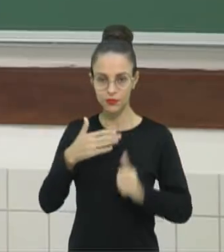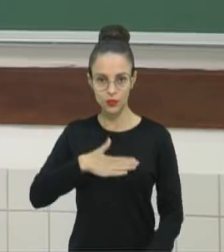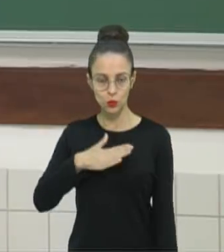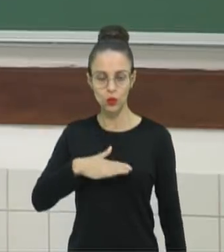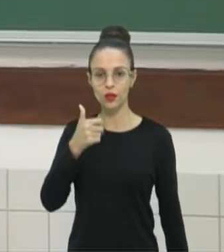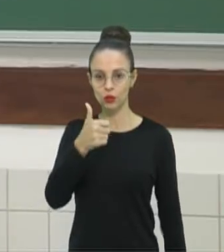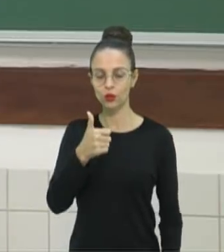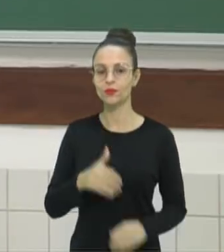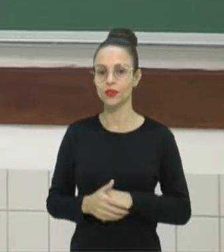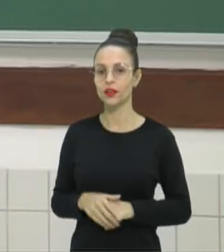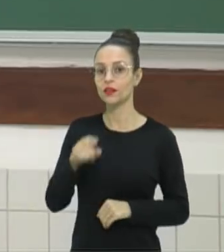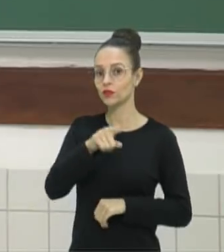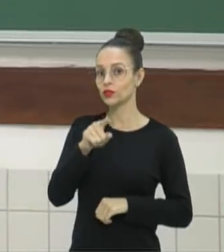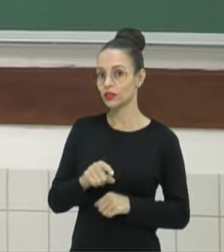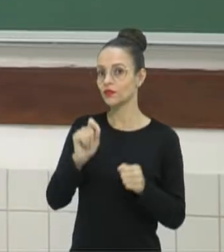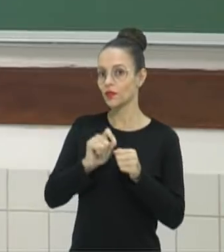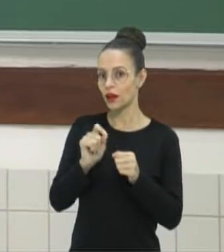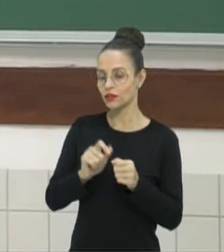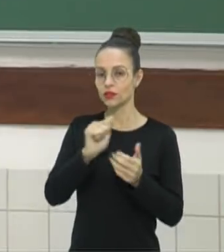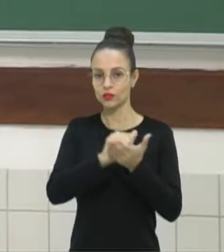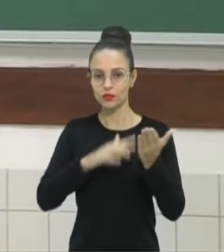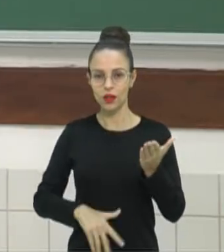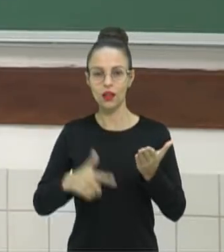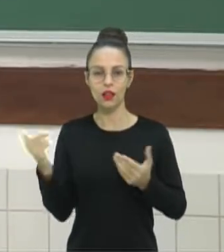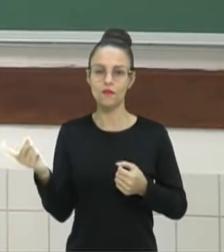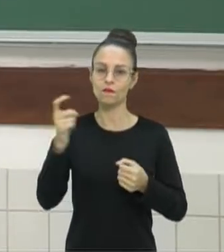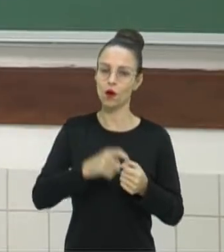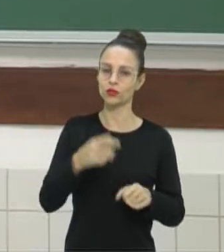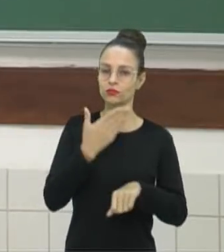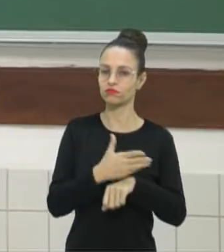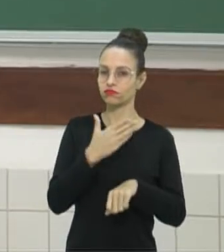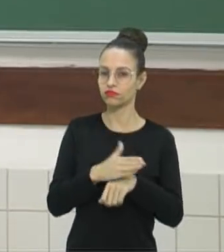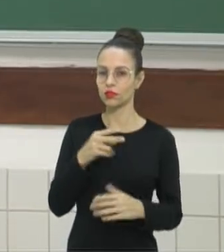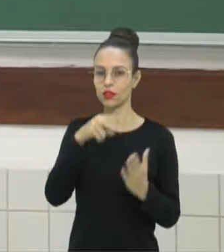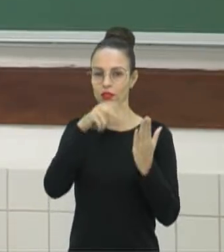Tranquilo? Faça as atividades, refaça o exercício, faça a